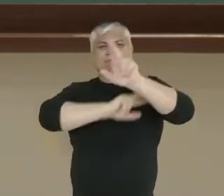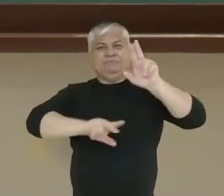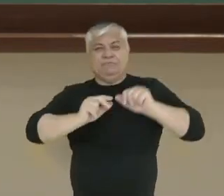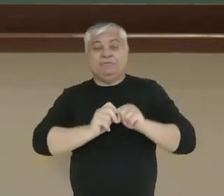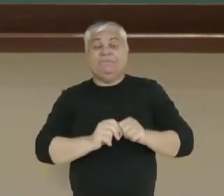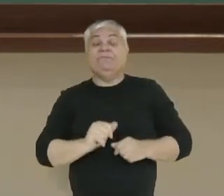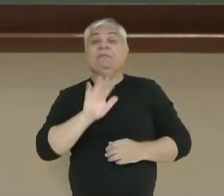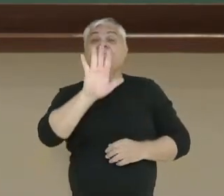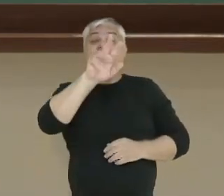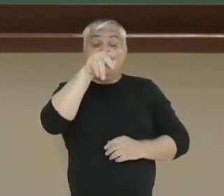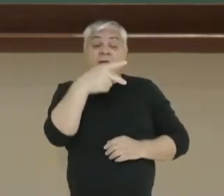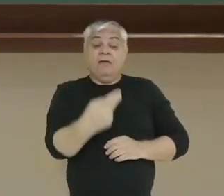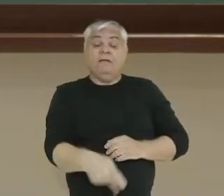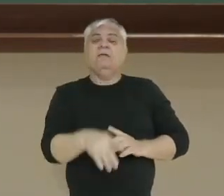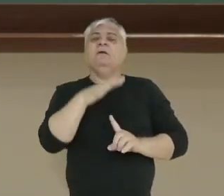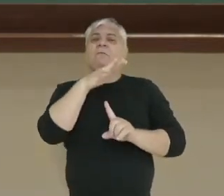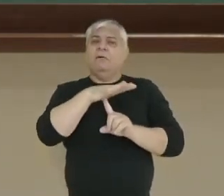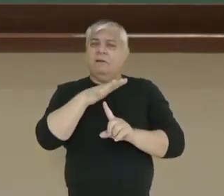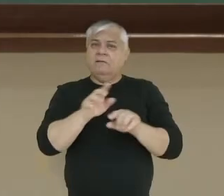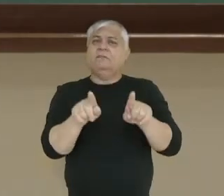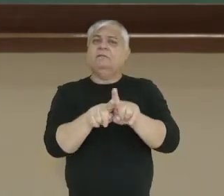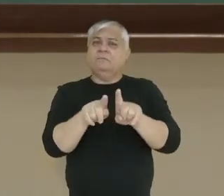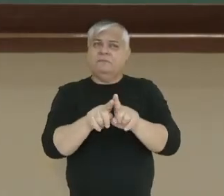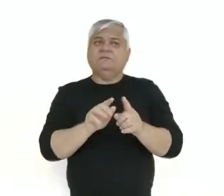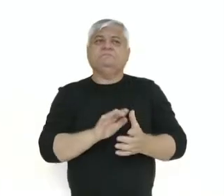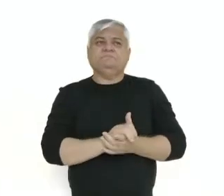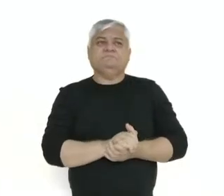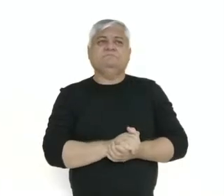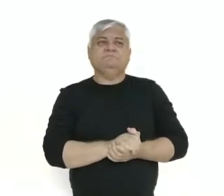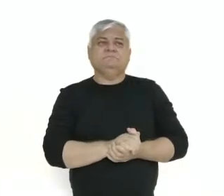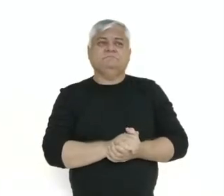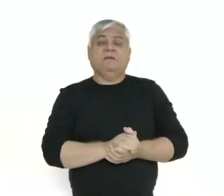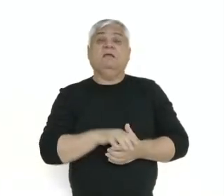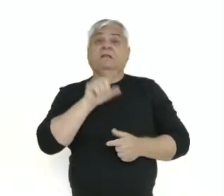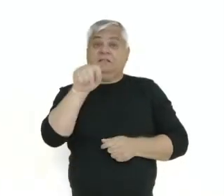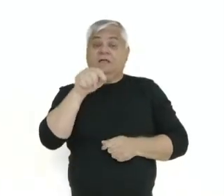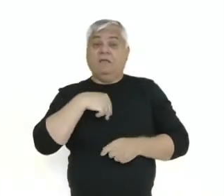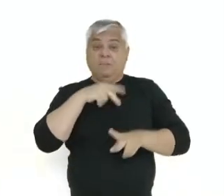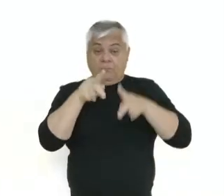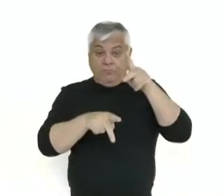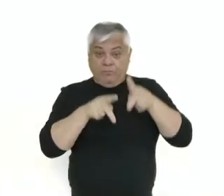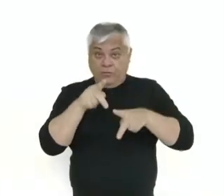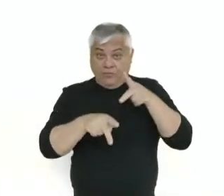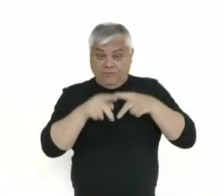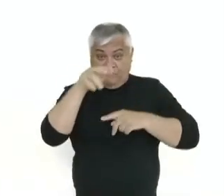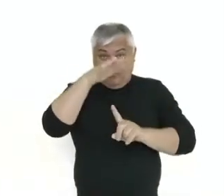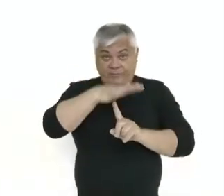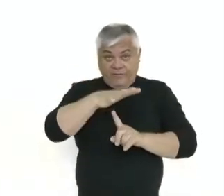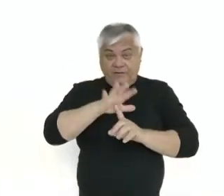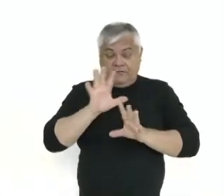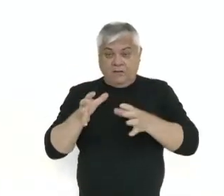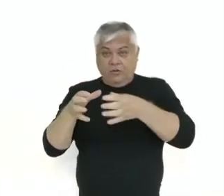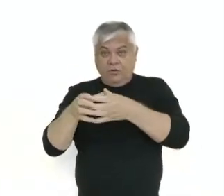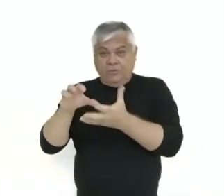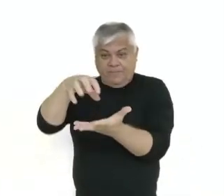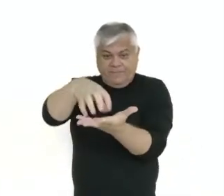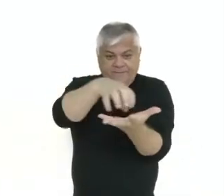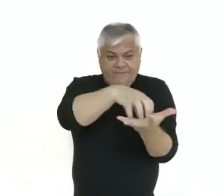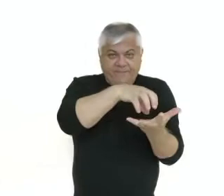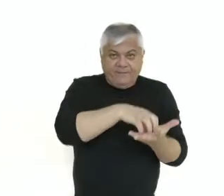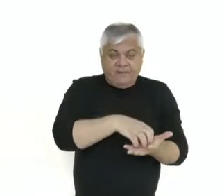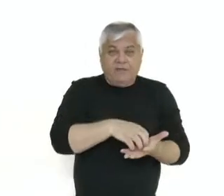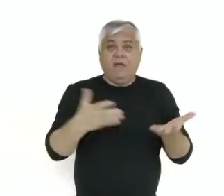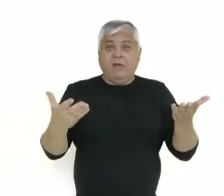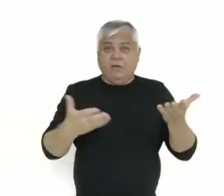aqui no Paraná a gente vai ver isso também. Então aqui a gente vai ver que entre os nossos povos originários no território, né, do que hoje